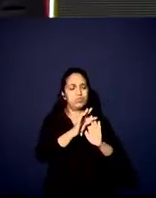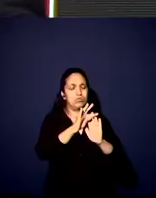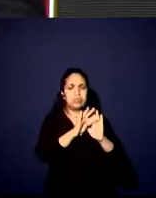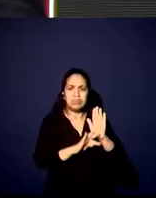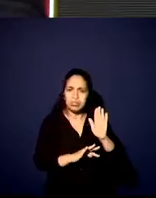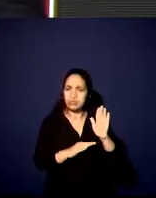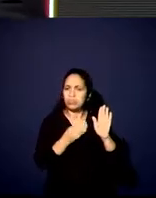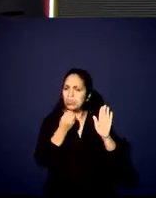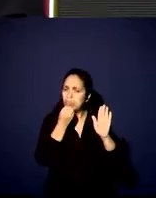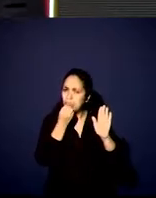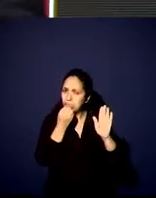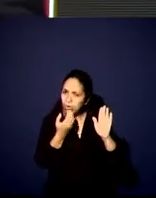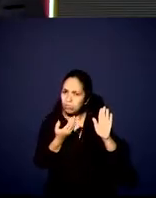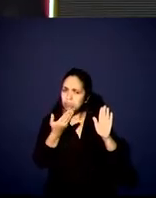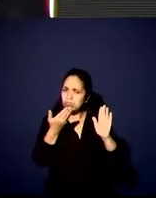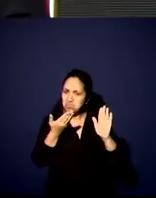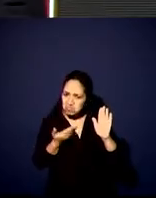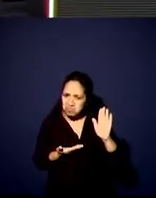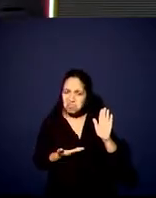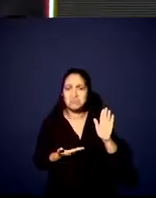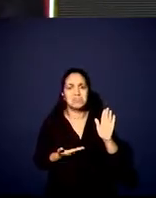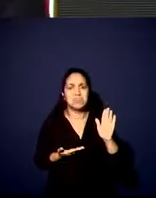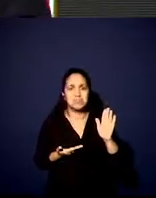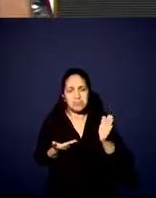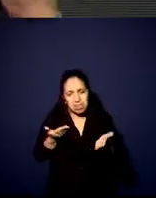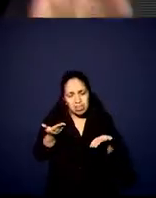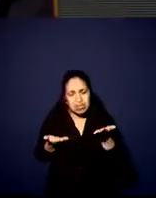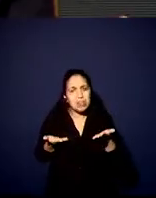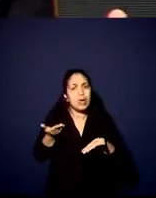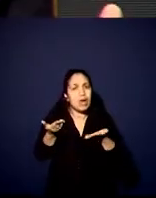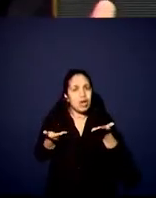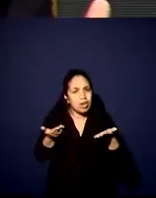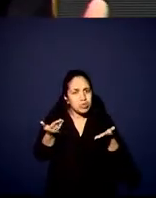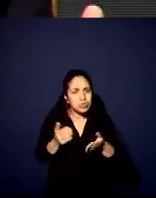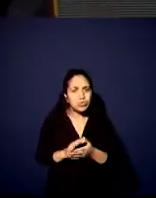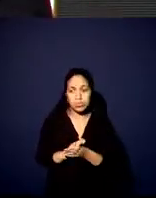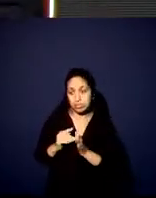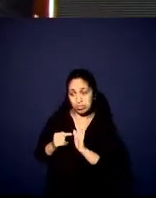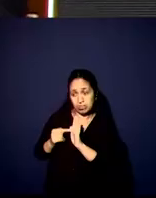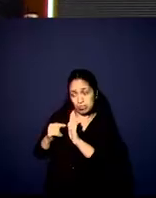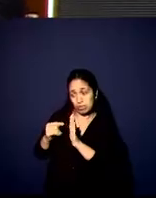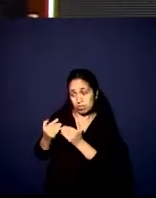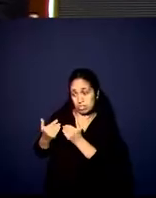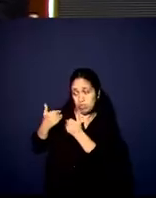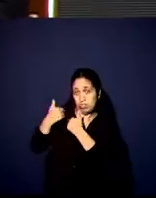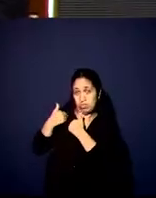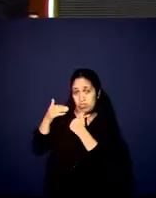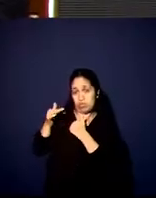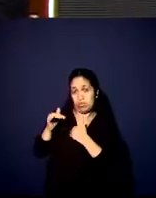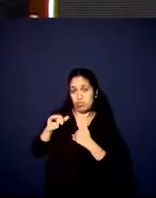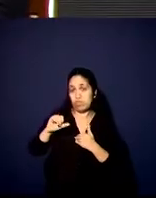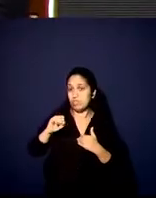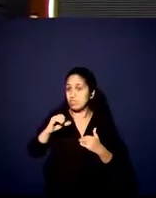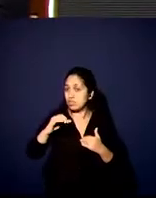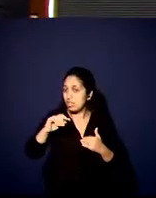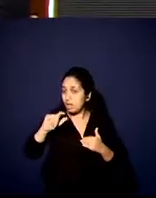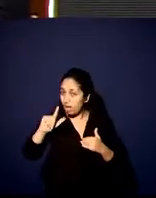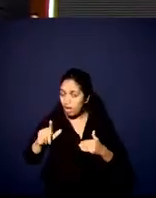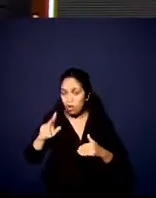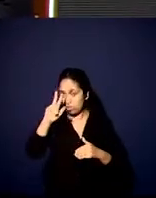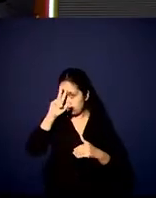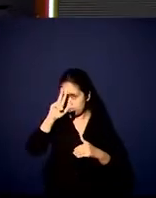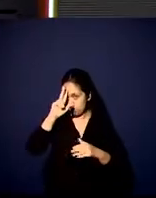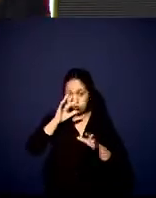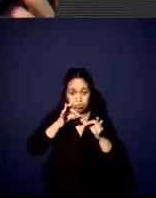médio conceituado razoável equilibrado que trata de responsabilidade fiscal sem esquecer a justiça